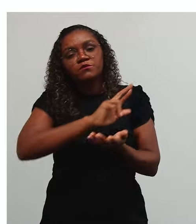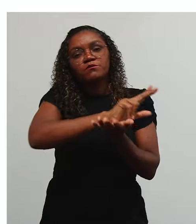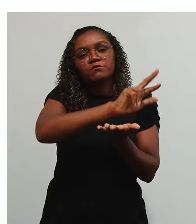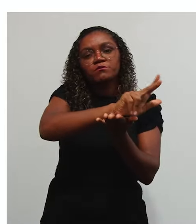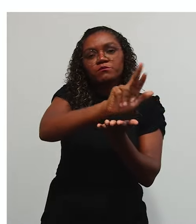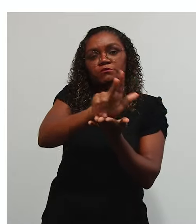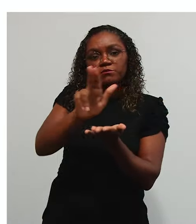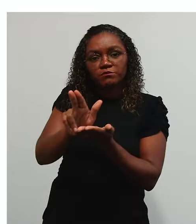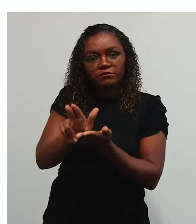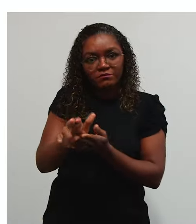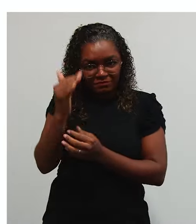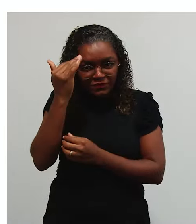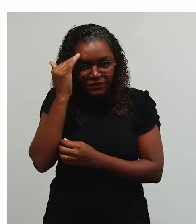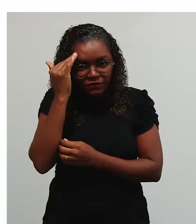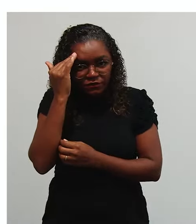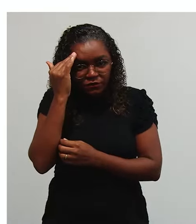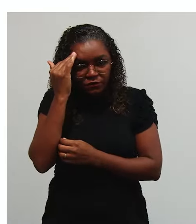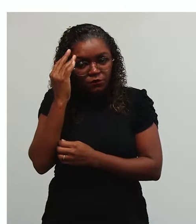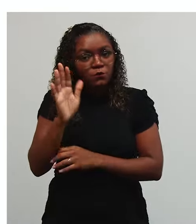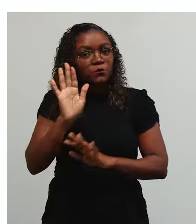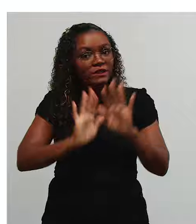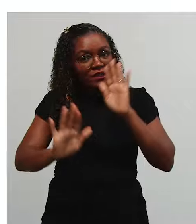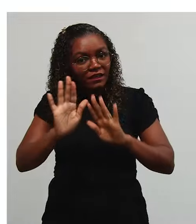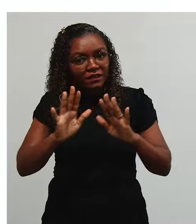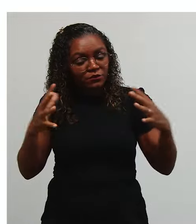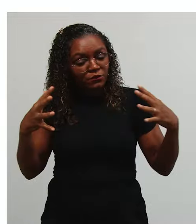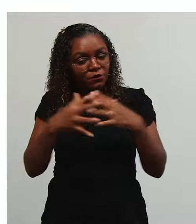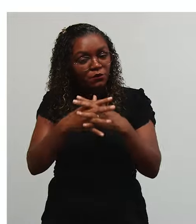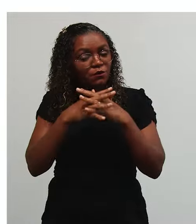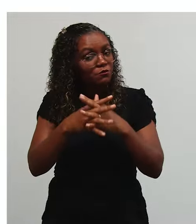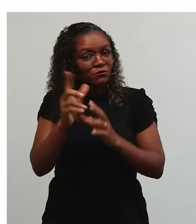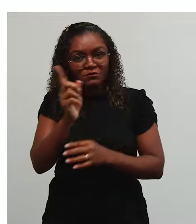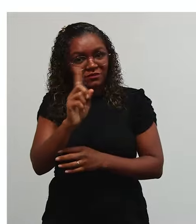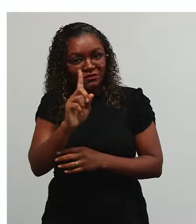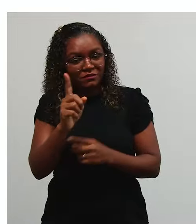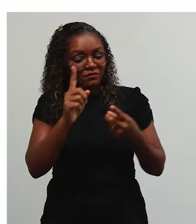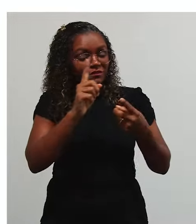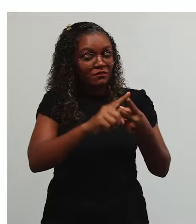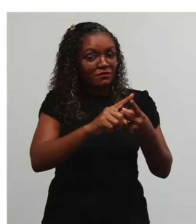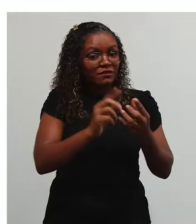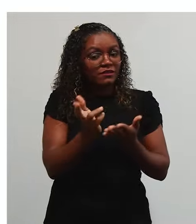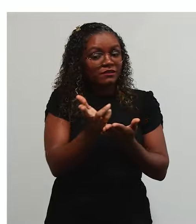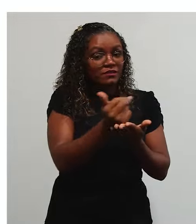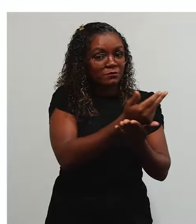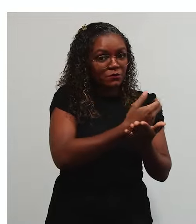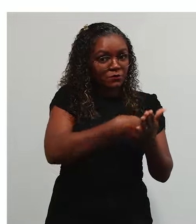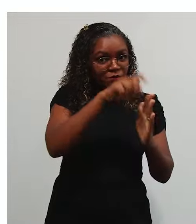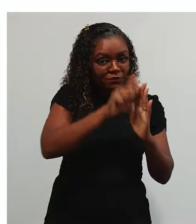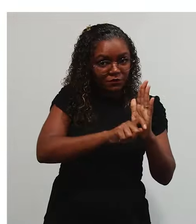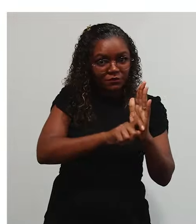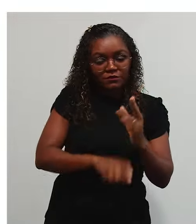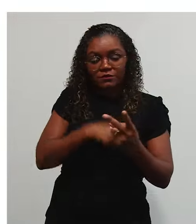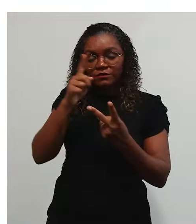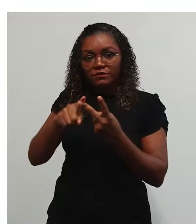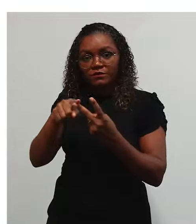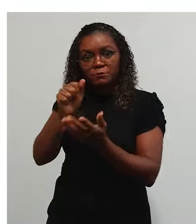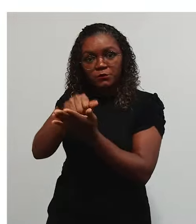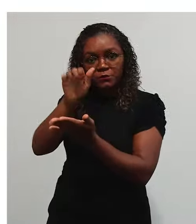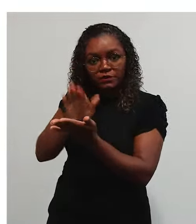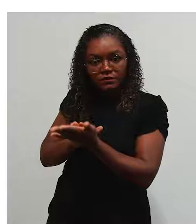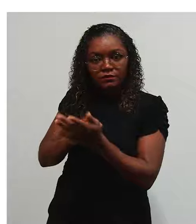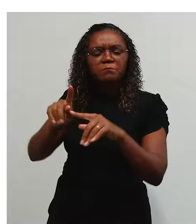ideia Tá então não confundam tributo com multa tá bom beleza